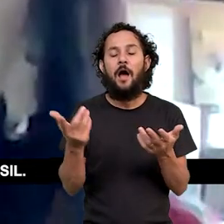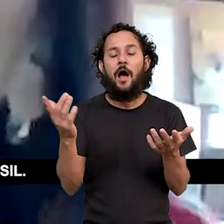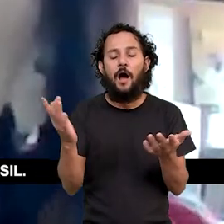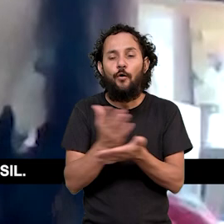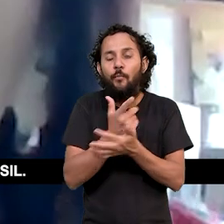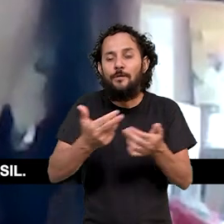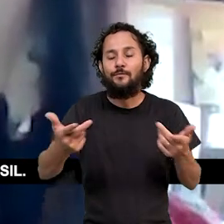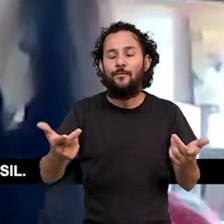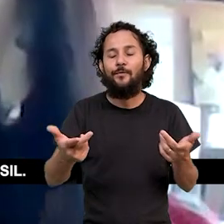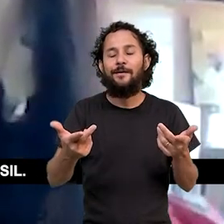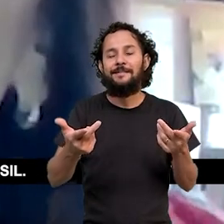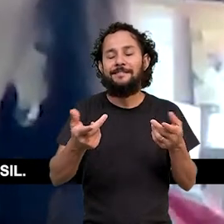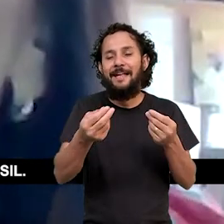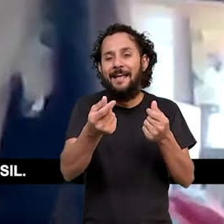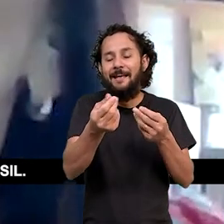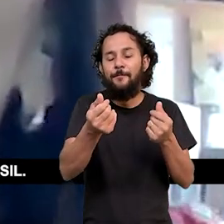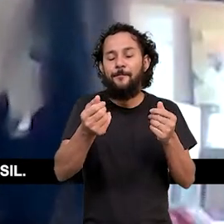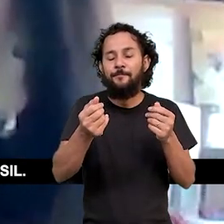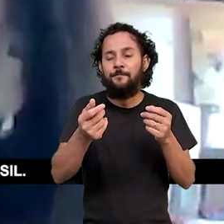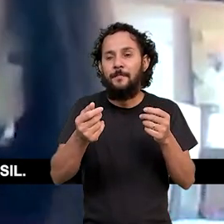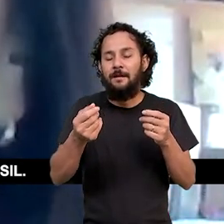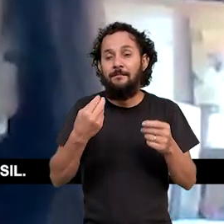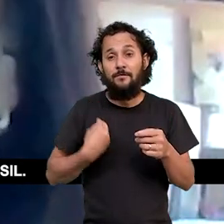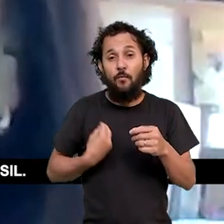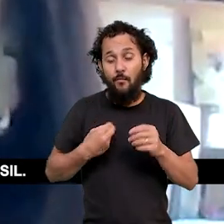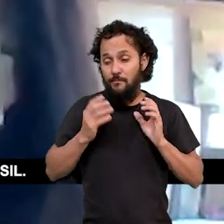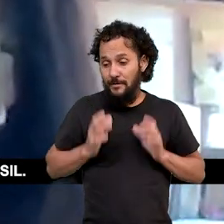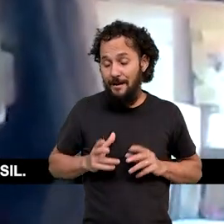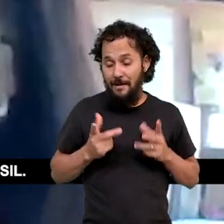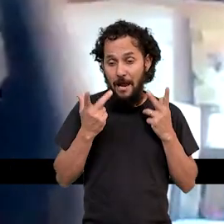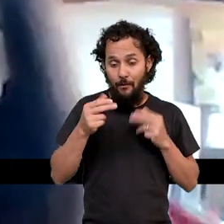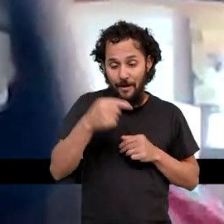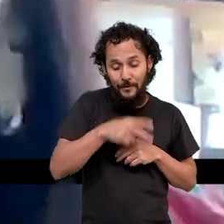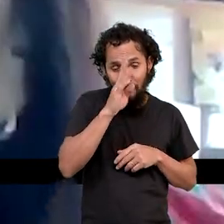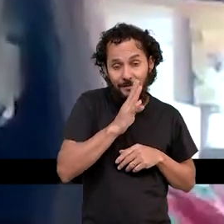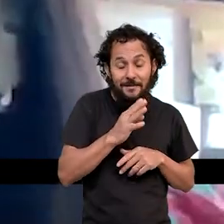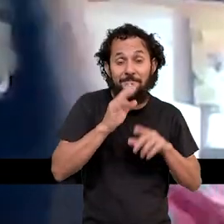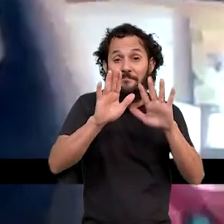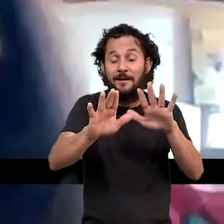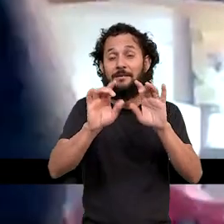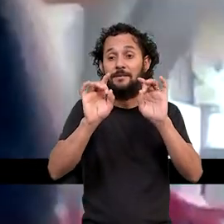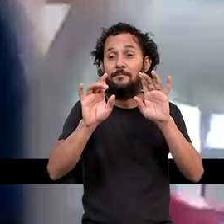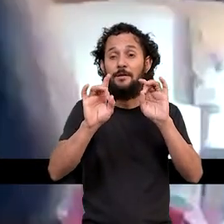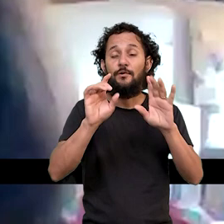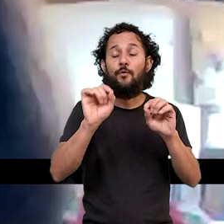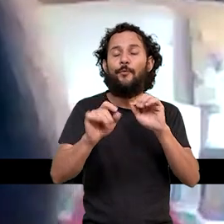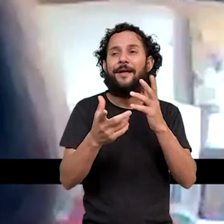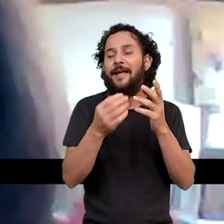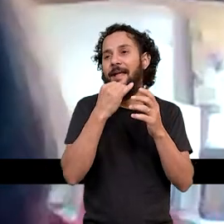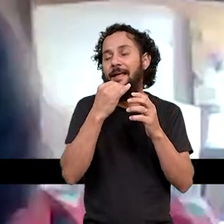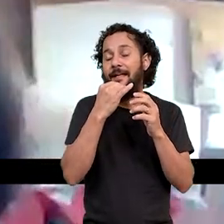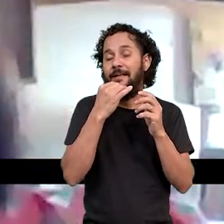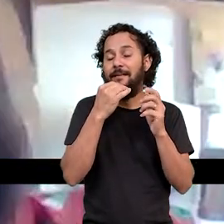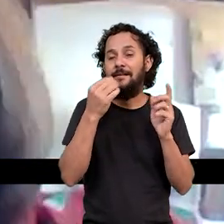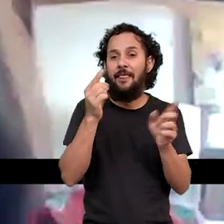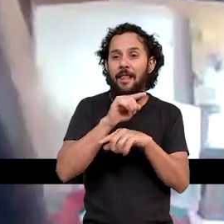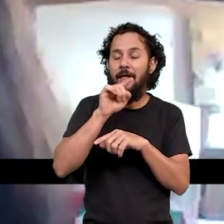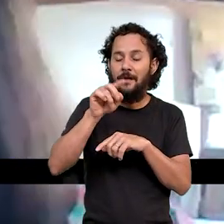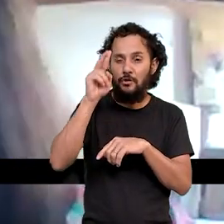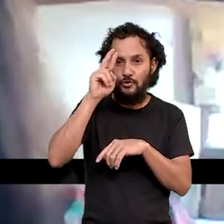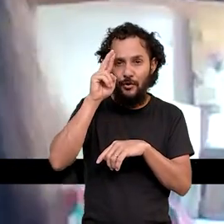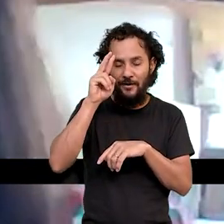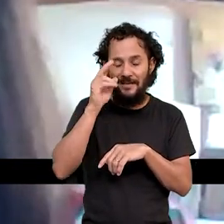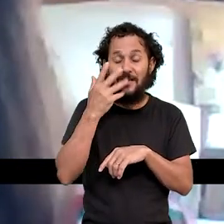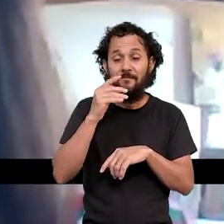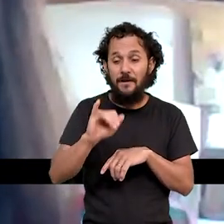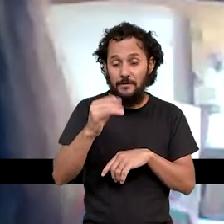Muitas situações, muitos contextos vividos aqui no Brasil. Mas, especialmente, ao contrário, nós vamos ver na